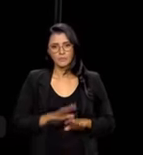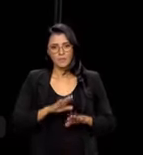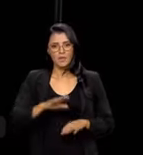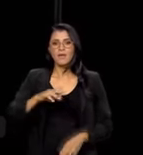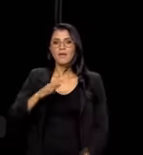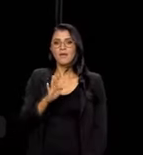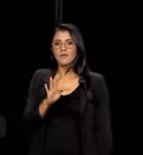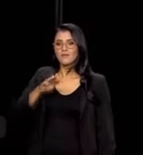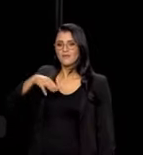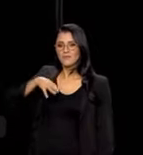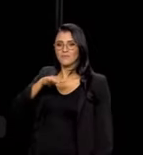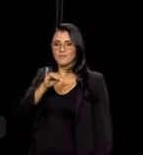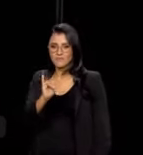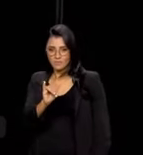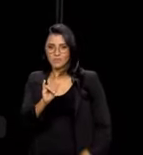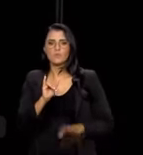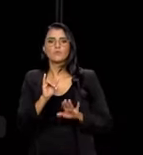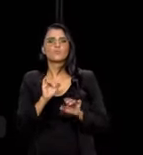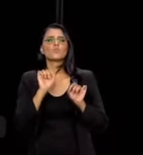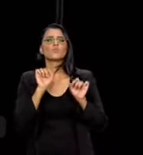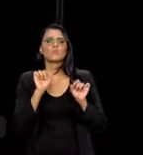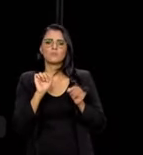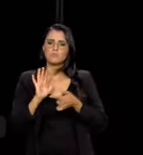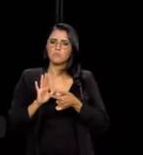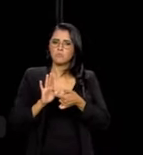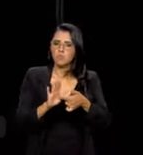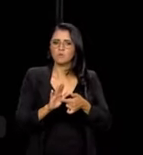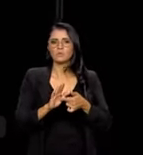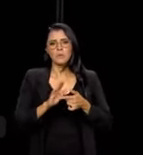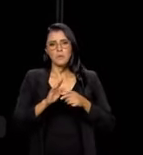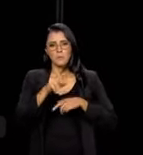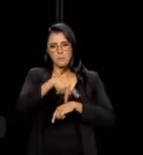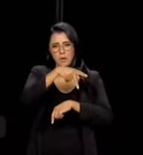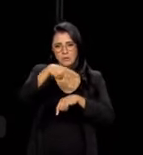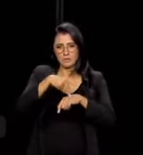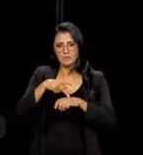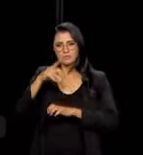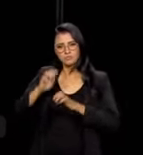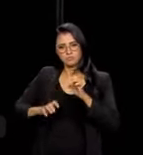FMI, enquanto os países industrializados devem